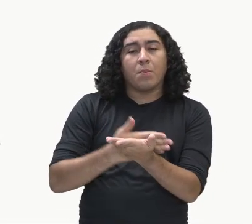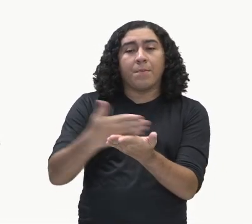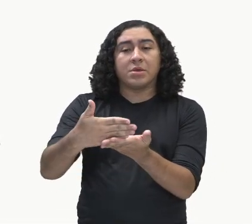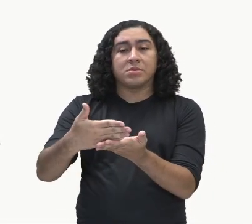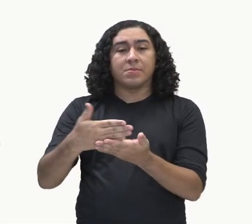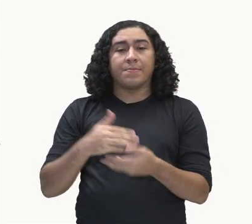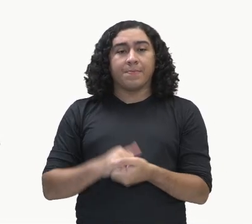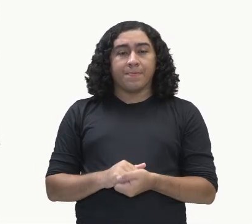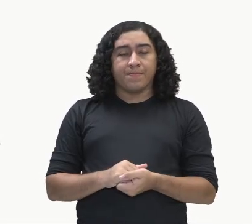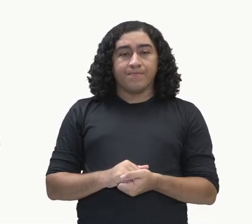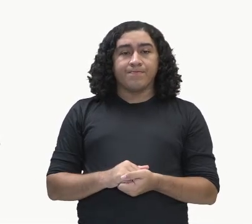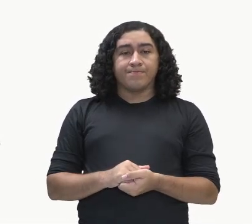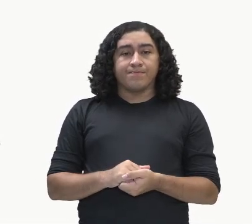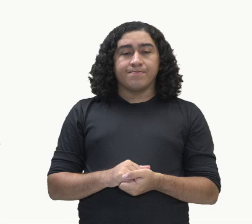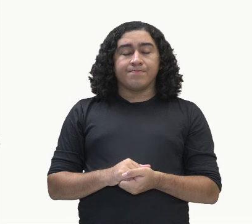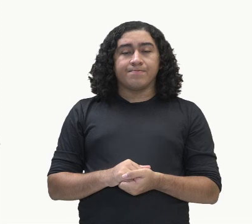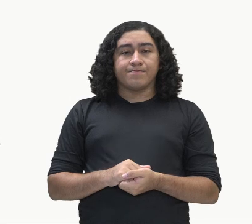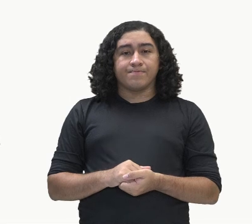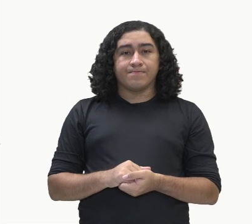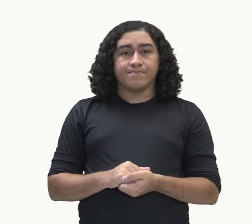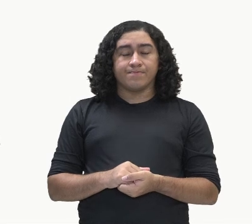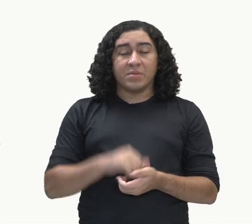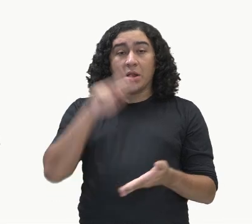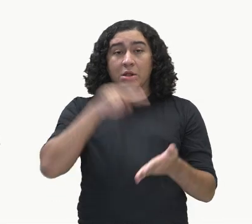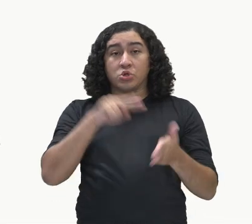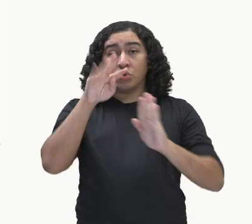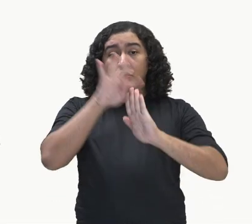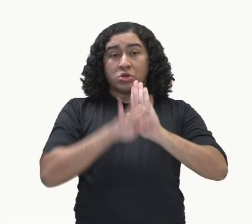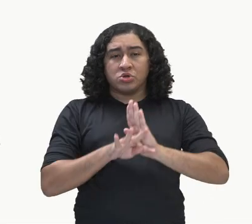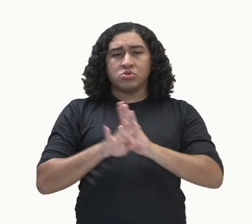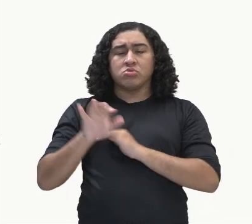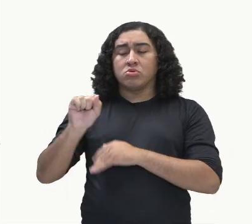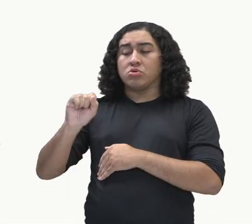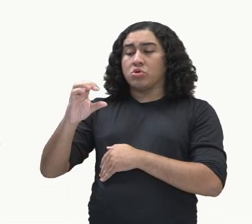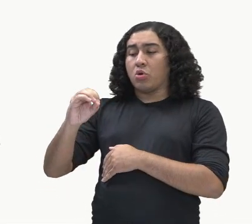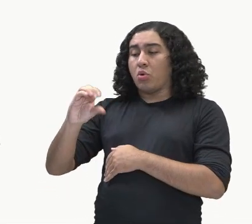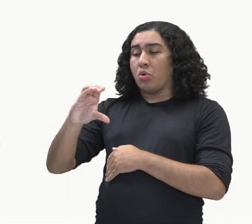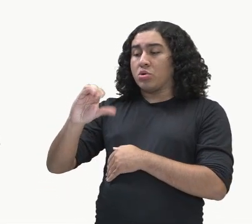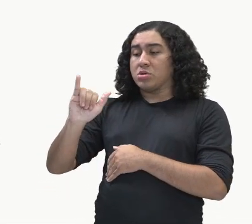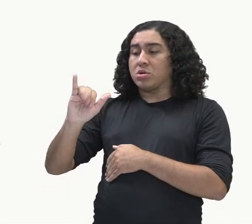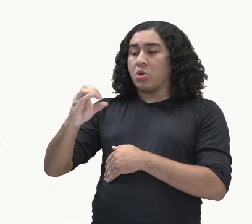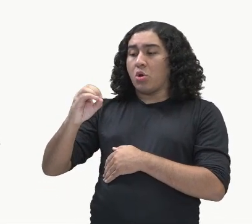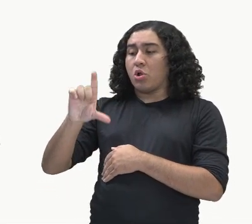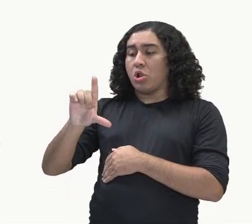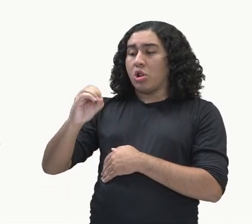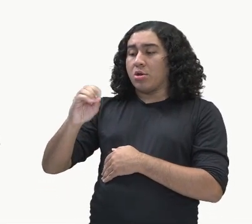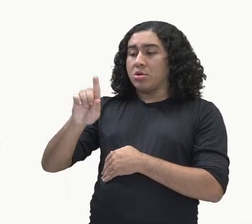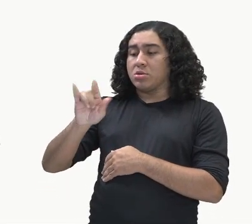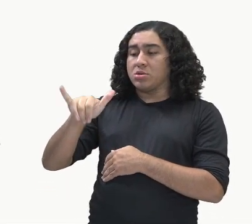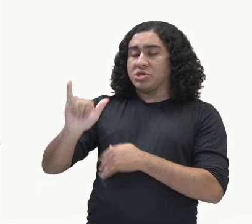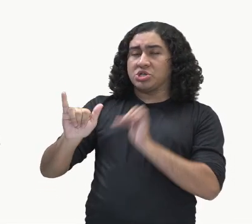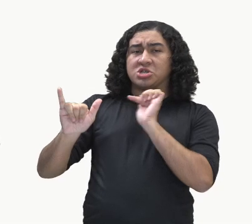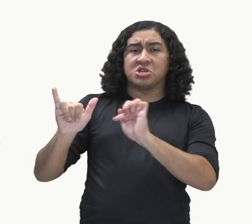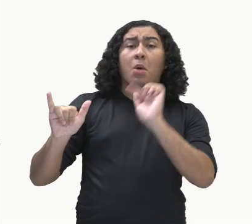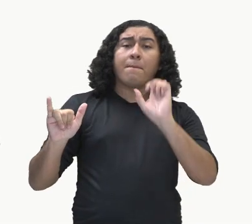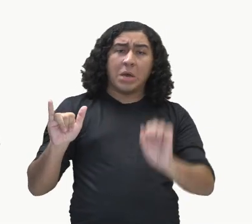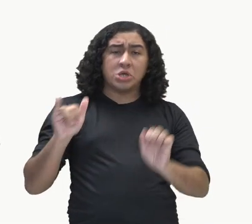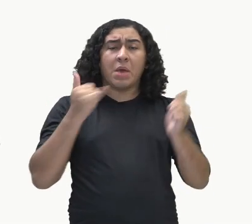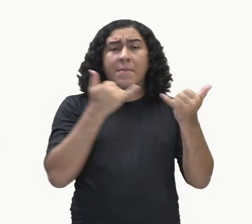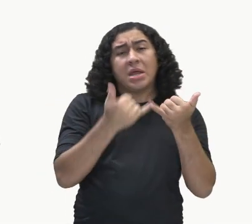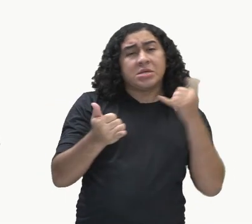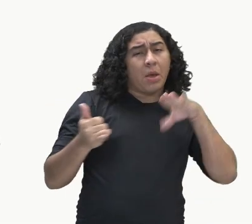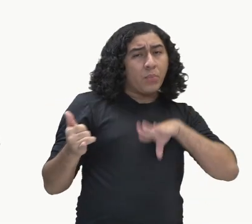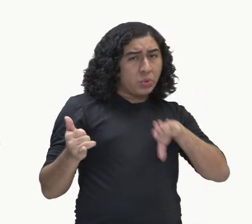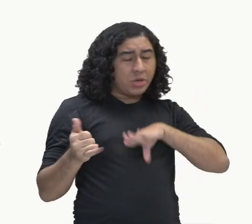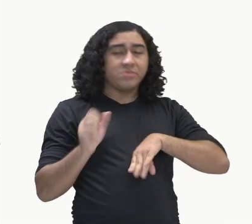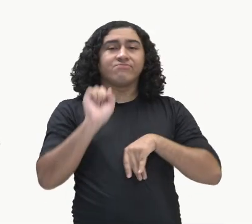sociology, multiculturalism. Então, essa palavra sociology, eu posso marcá-la como uma cognata? Eu vou marcar